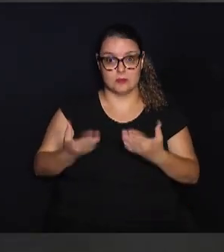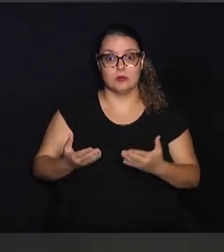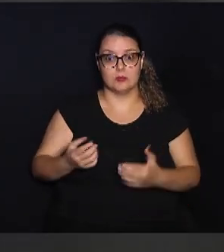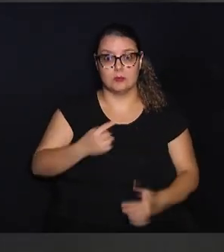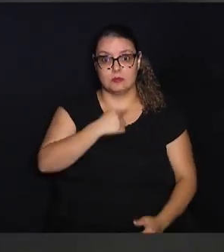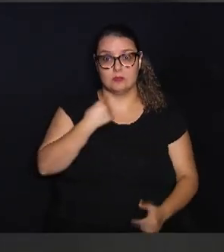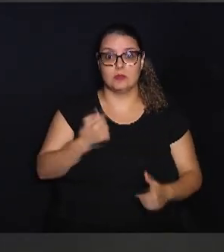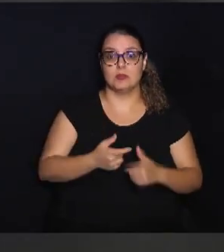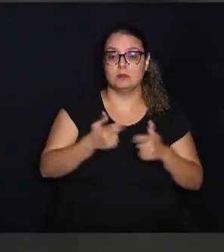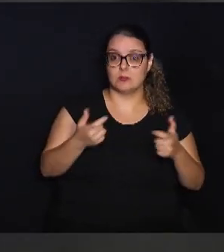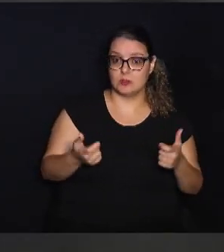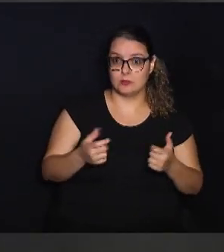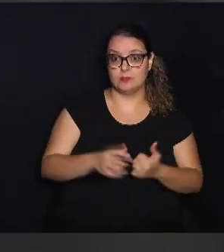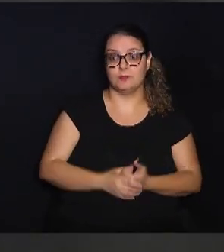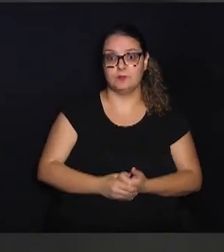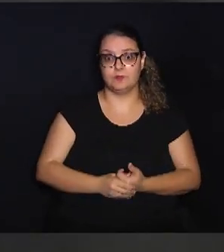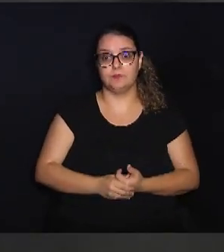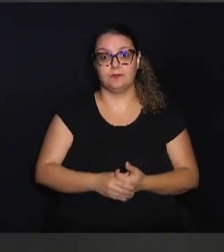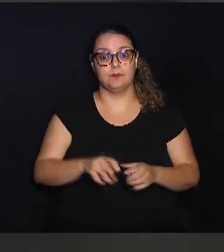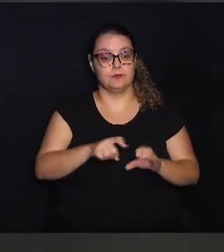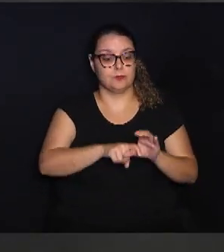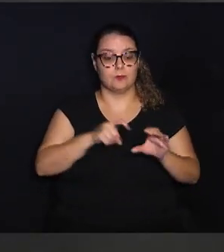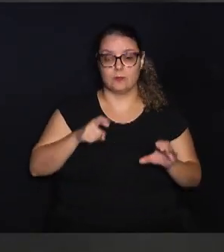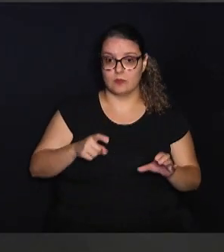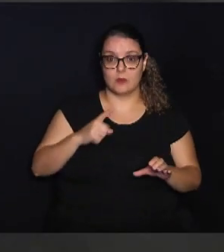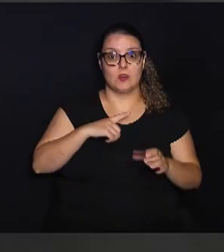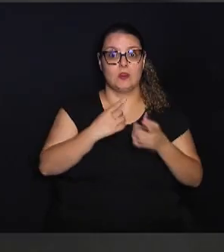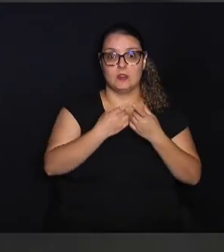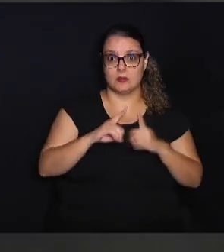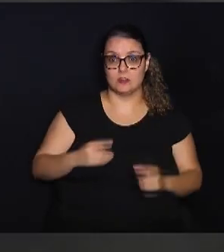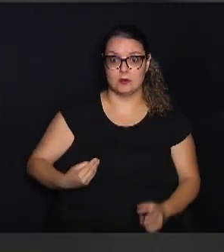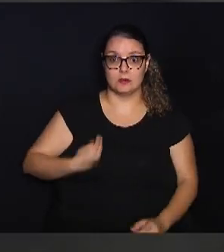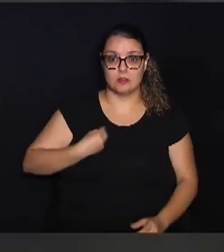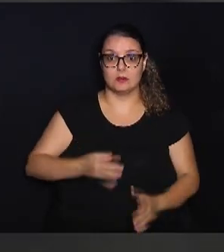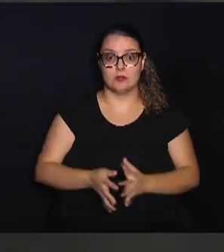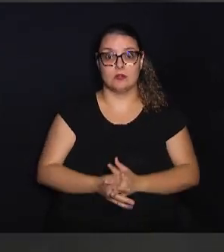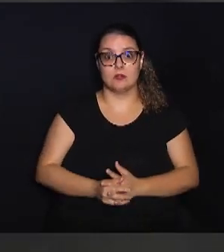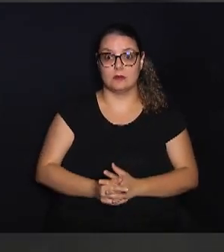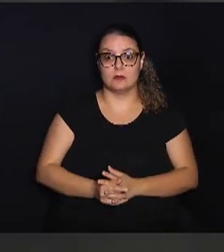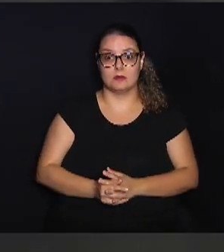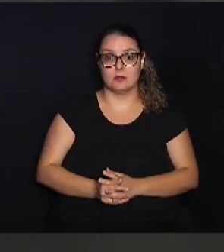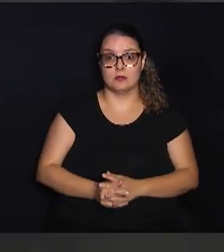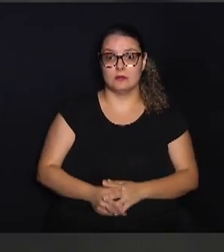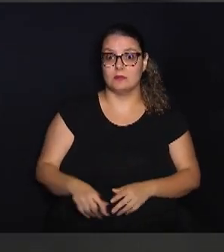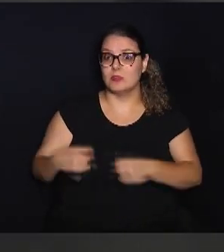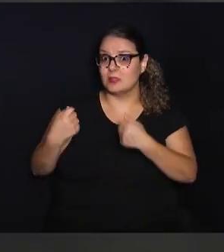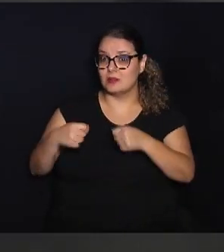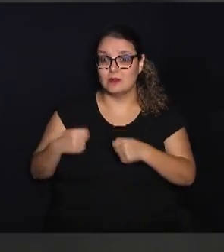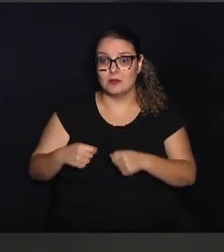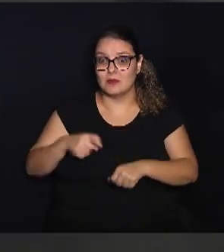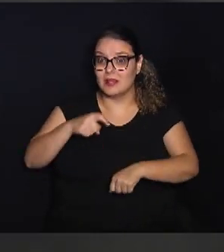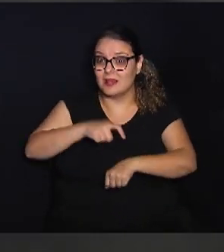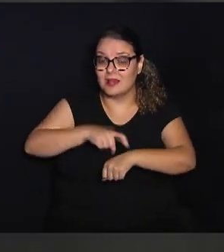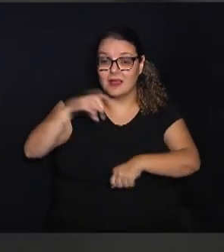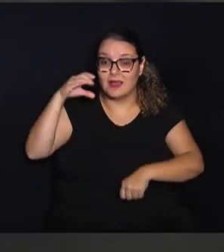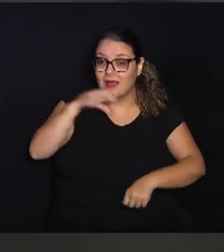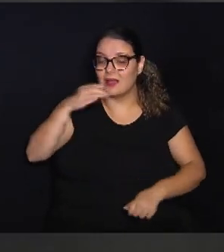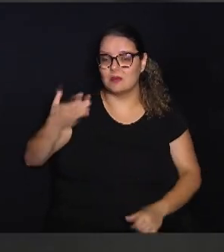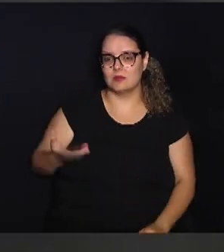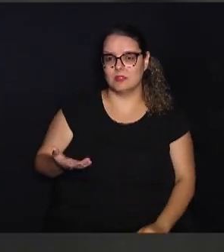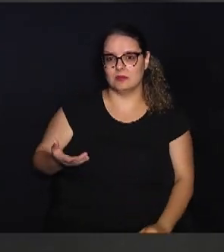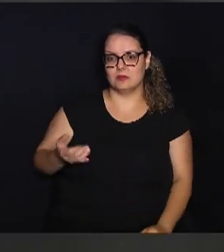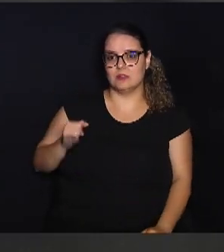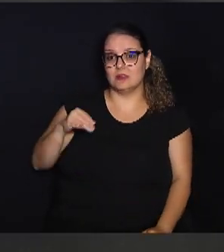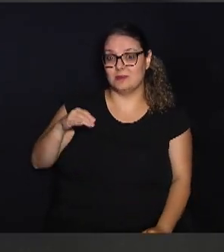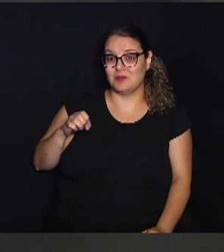prazo a população seja autônoma e tenha dignidade para viver, só que os caras têm uma necessidade imediata,